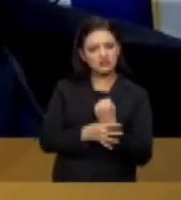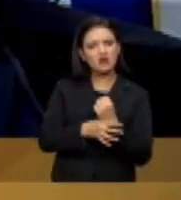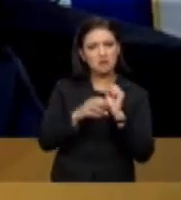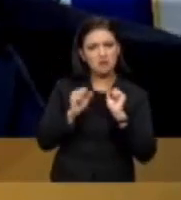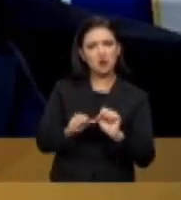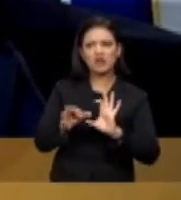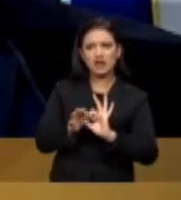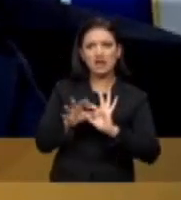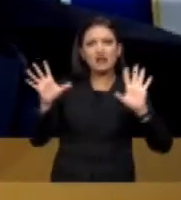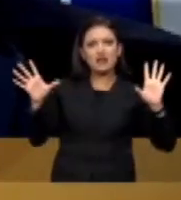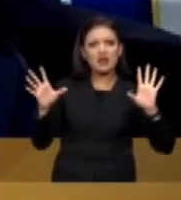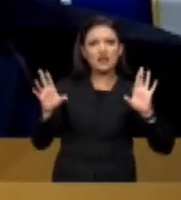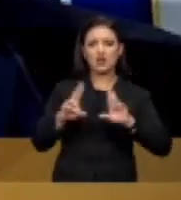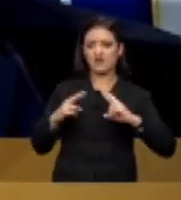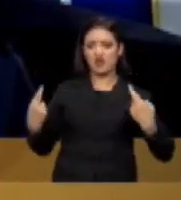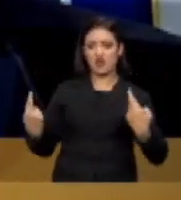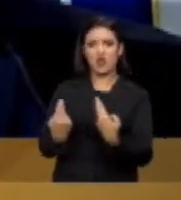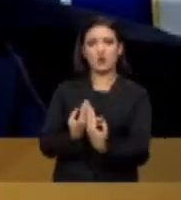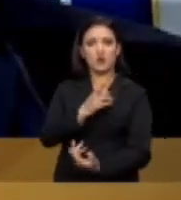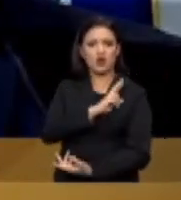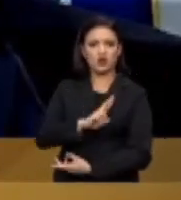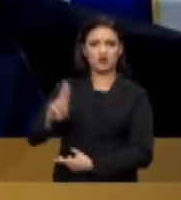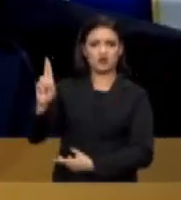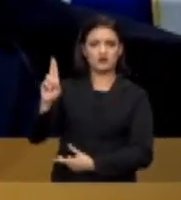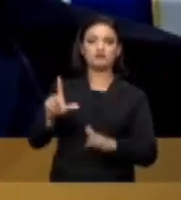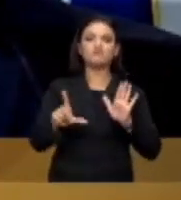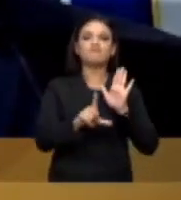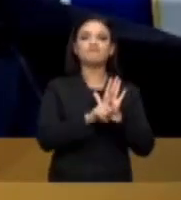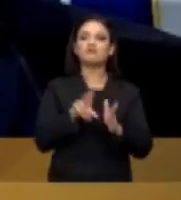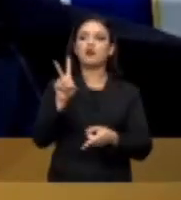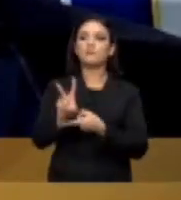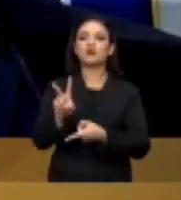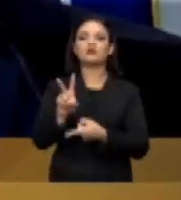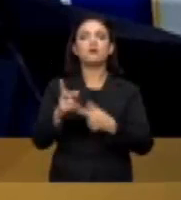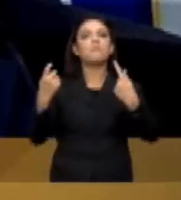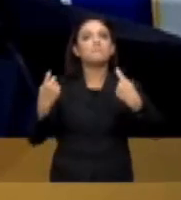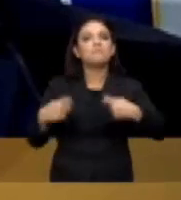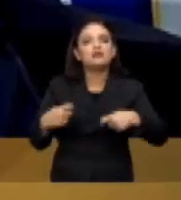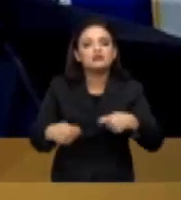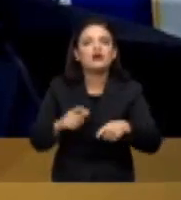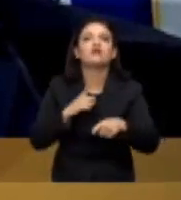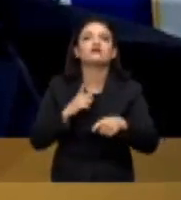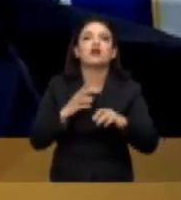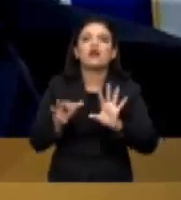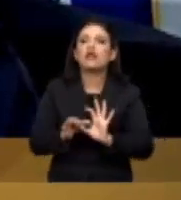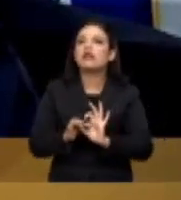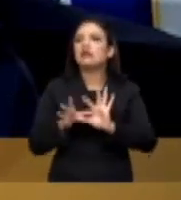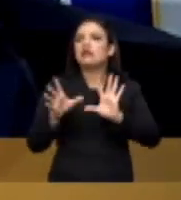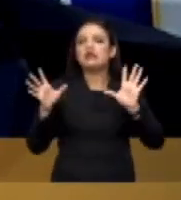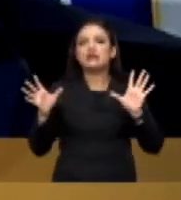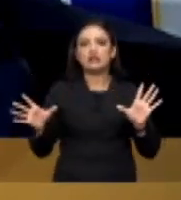religiosos. E a proteção, na forma da lei, deve assegurar o livre exercício dos cultos